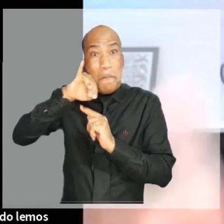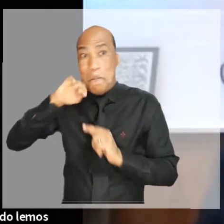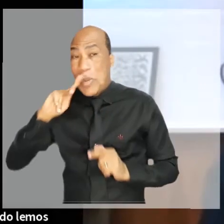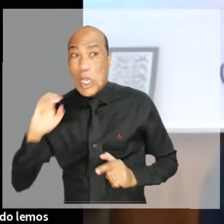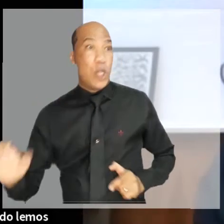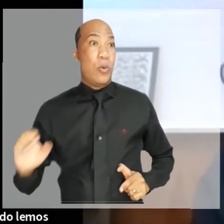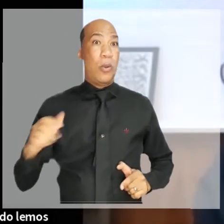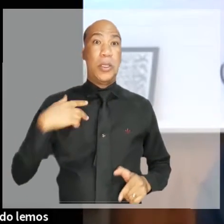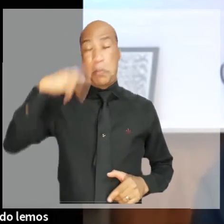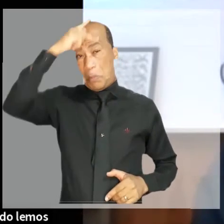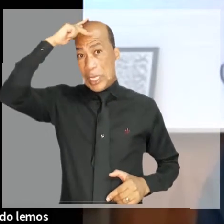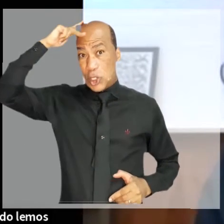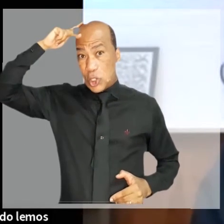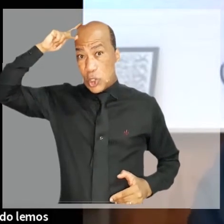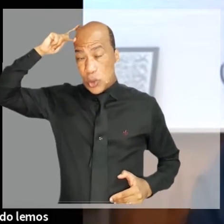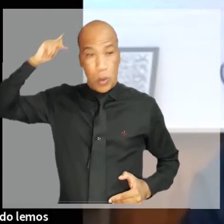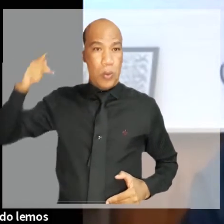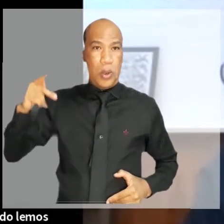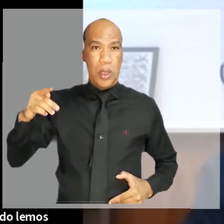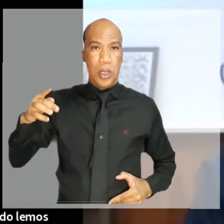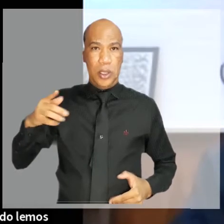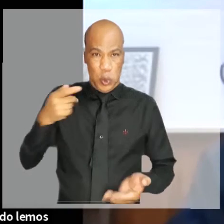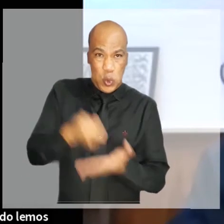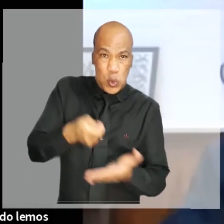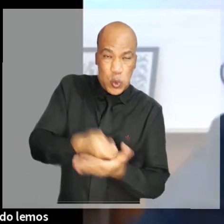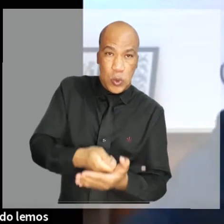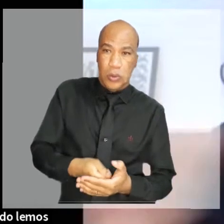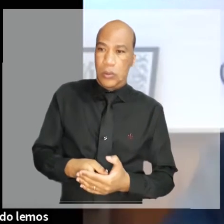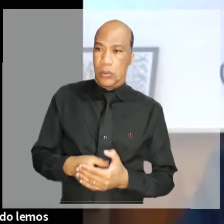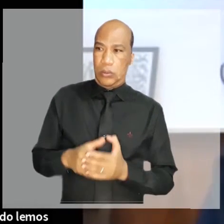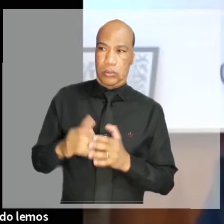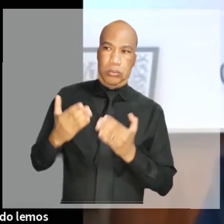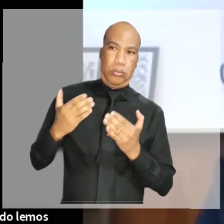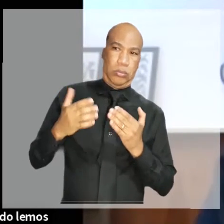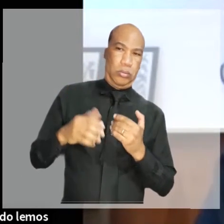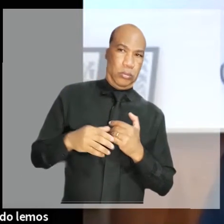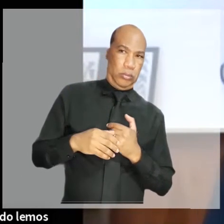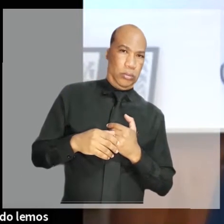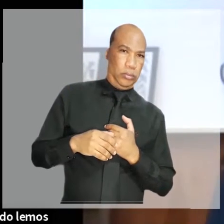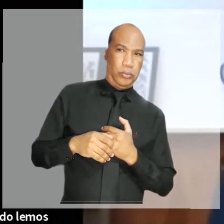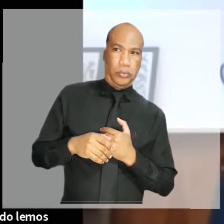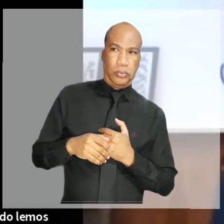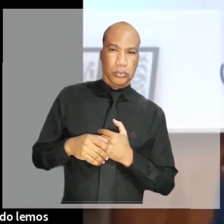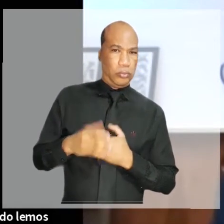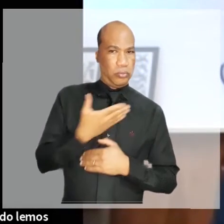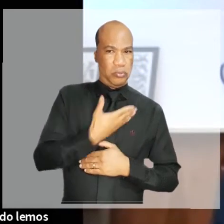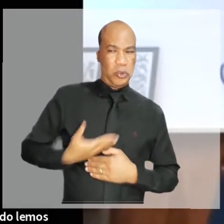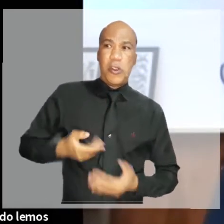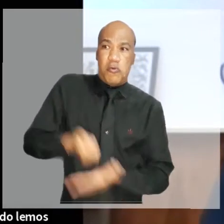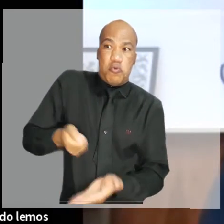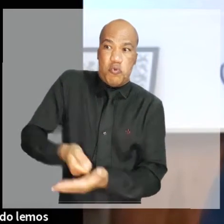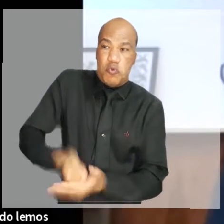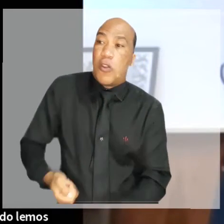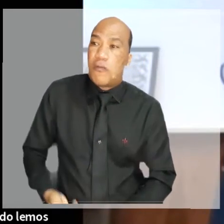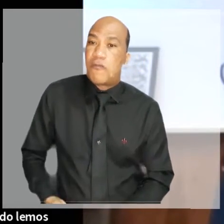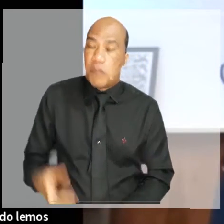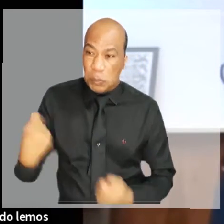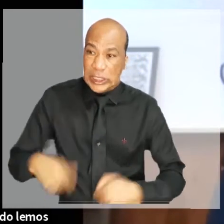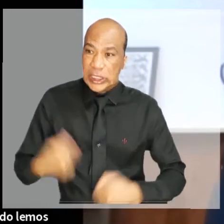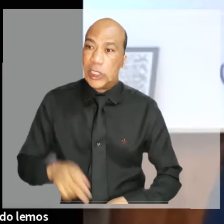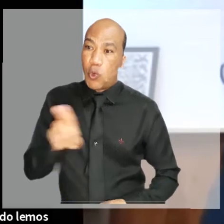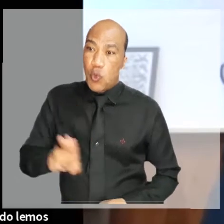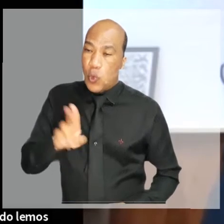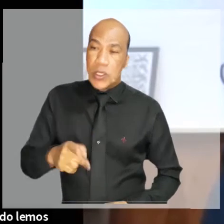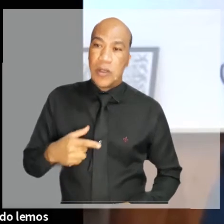público obrigar as pessoas a usar um determinado tipo de tecnologia. Isso, para mim, é um horror. Agora, uma tecnologia bem